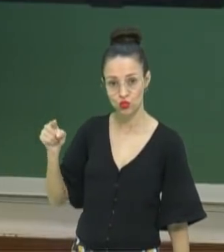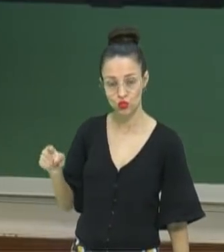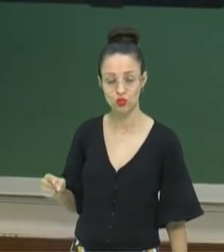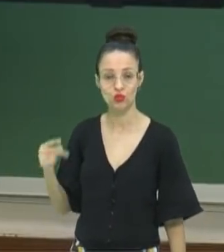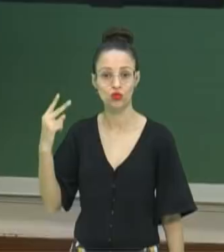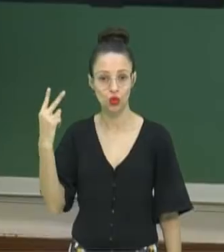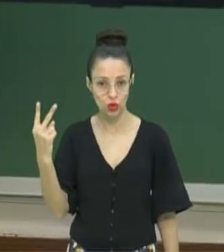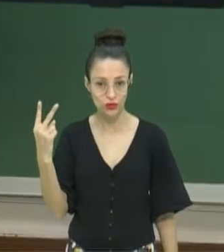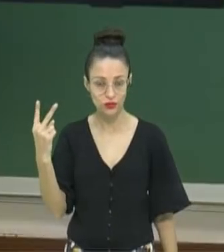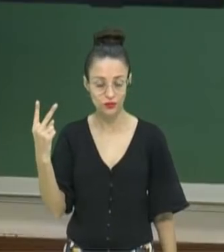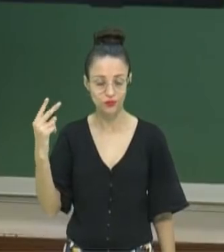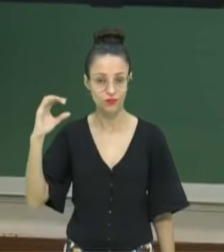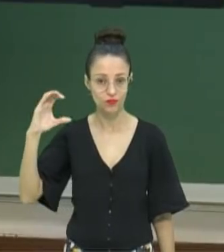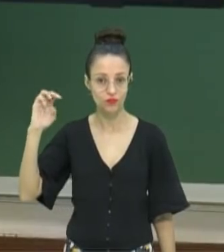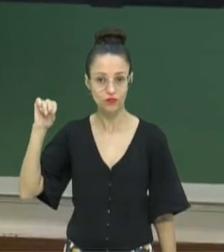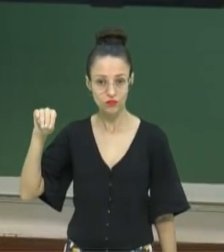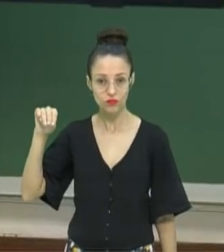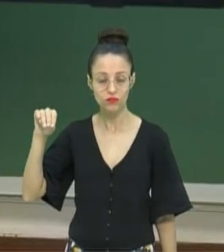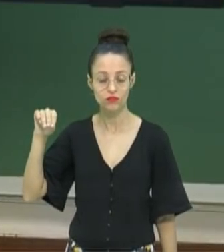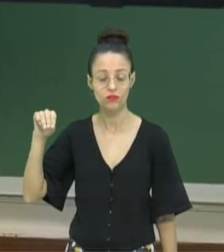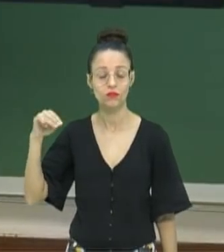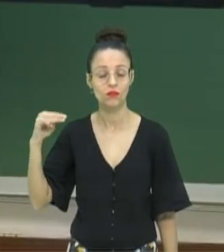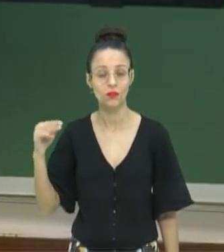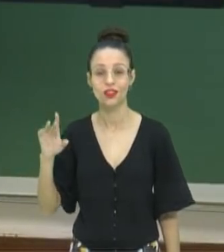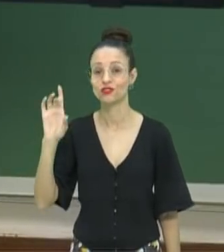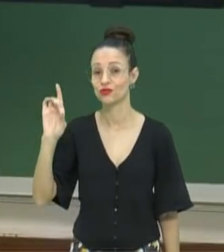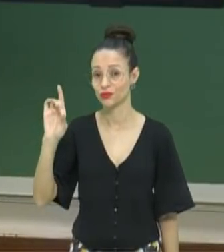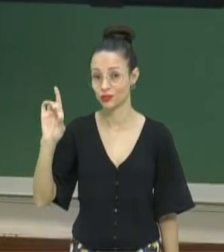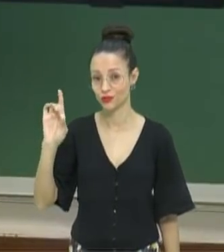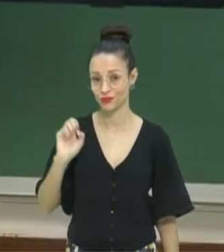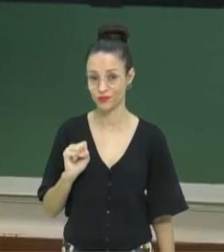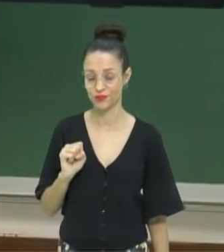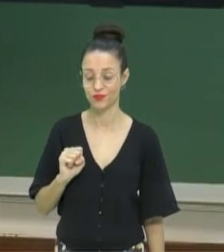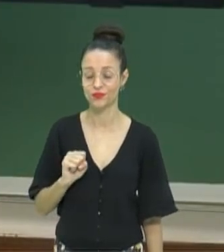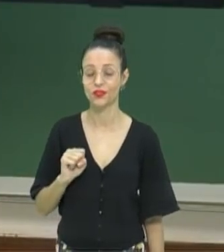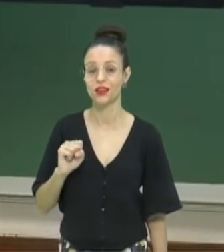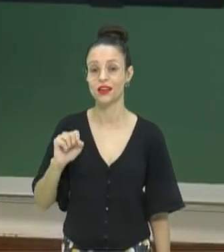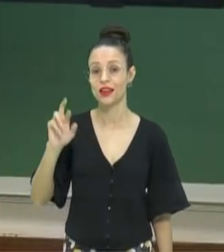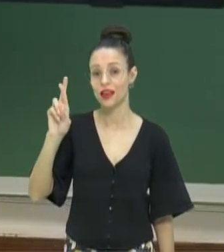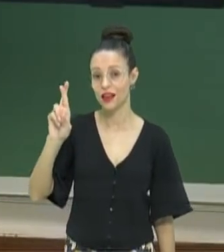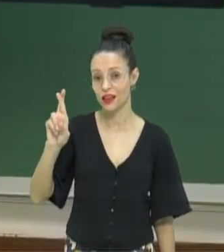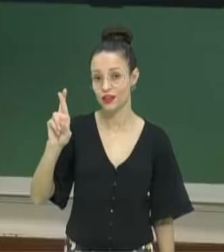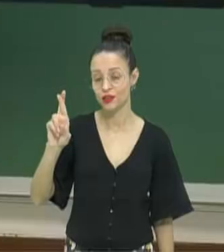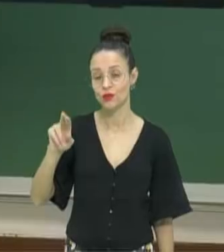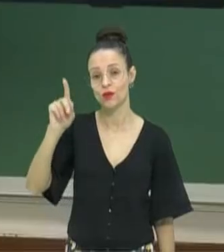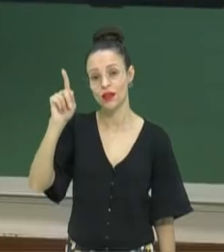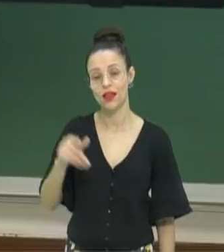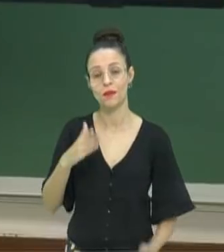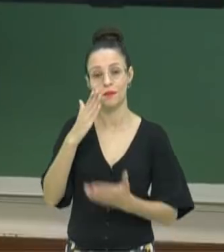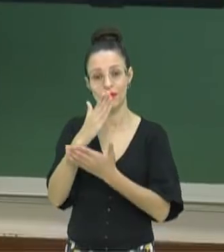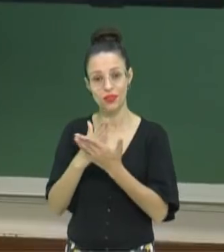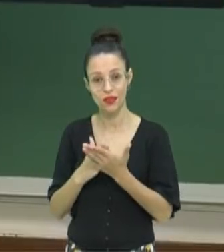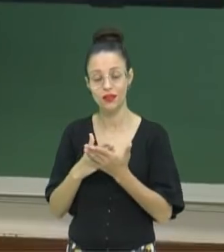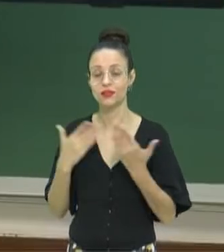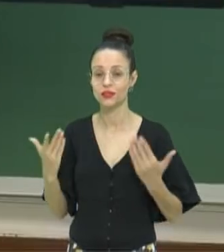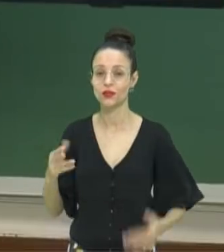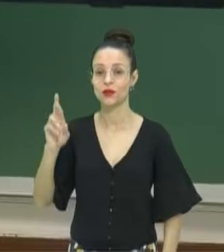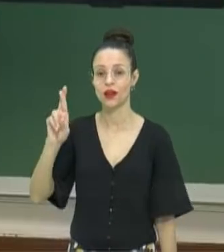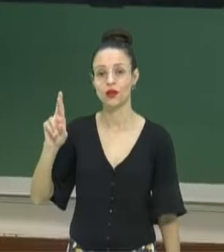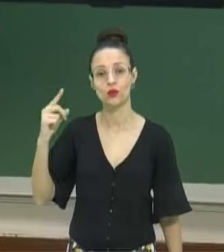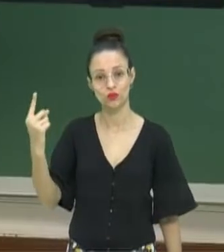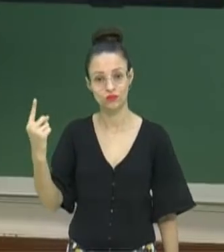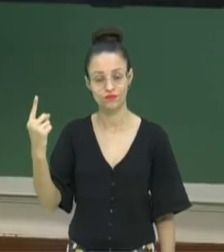outra, é 2 centímetros, 2 centímetros é o diâmetro. O raio é metade do diâmetro, então o raio é